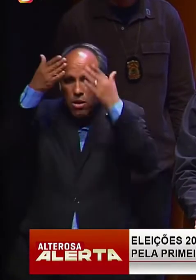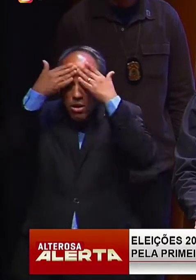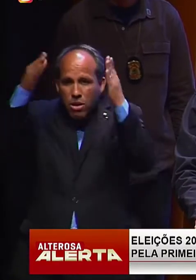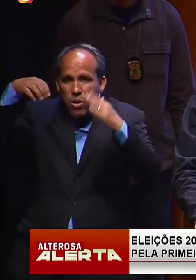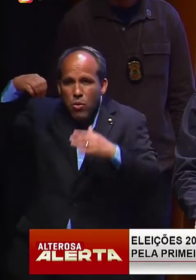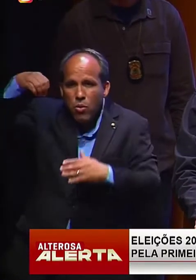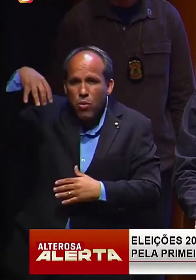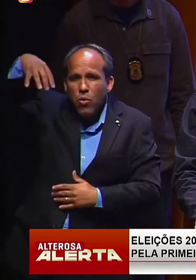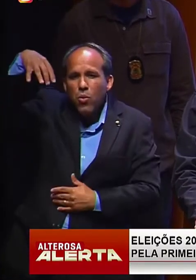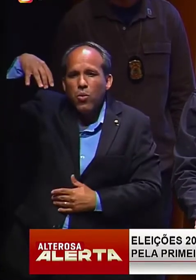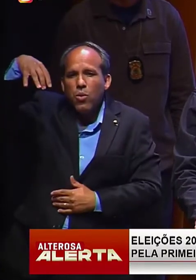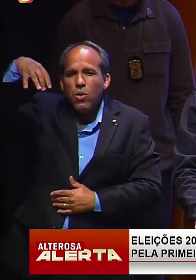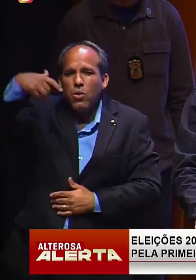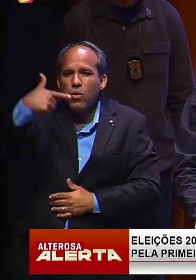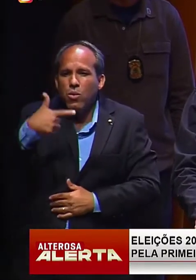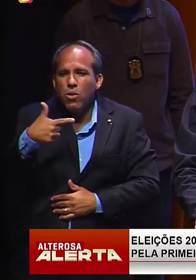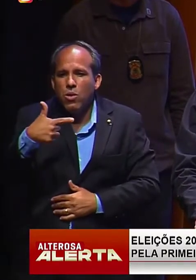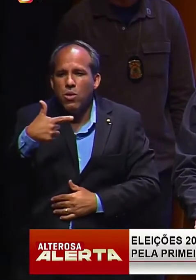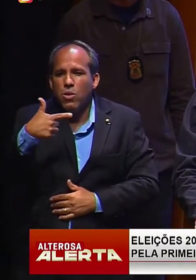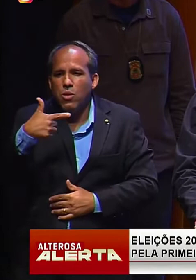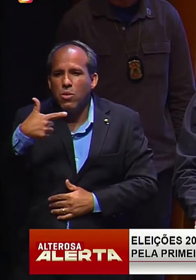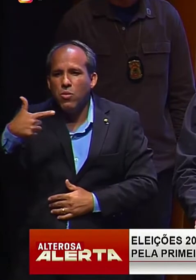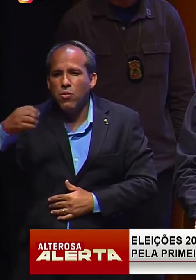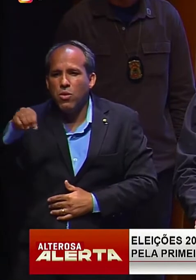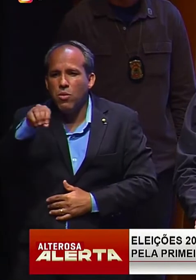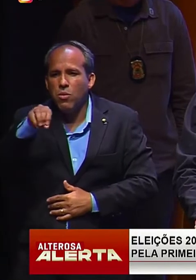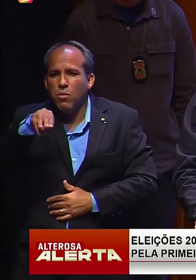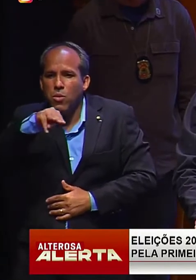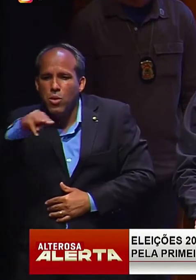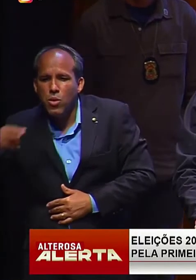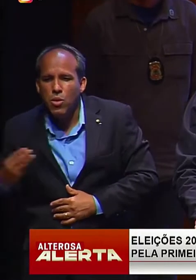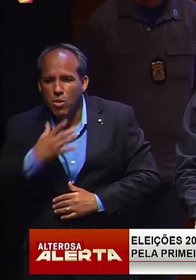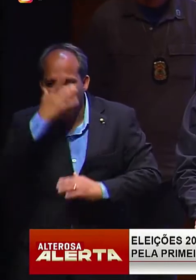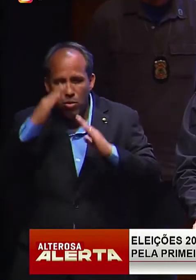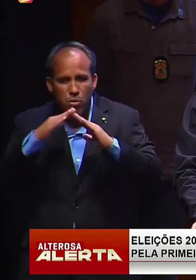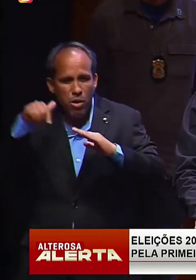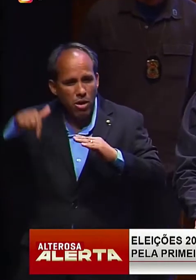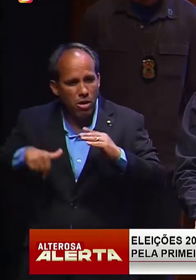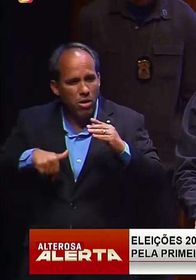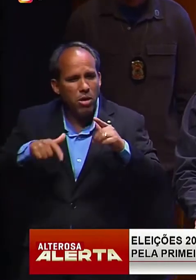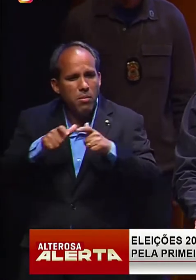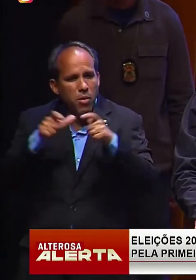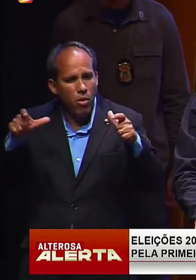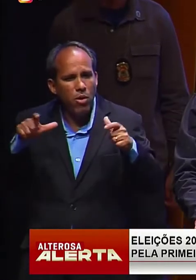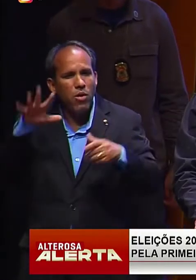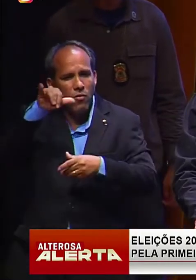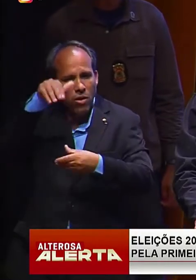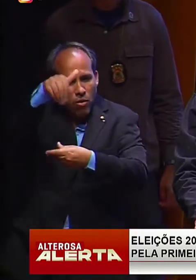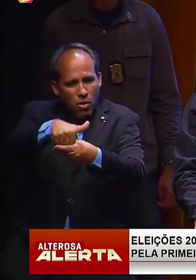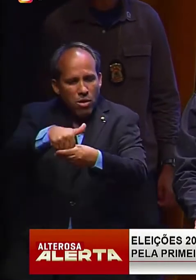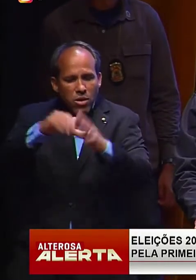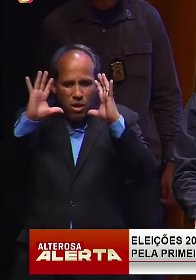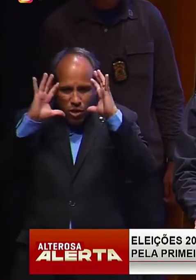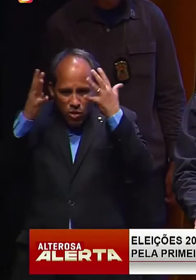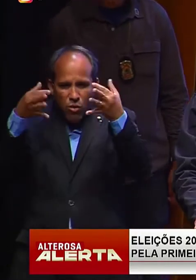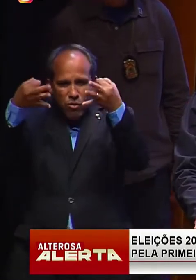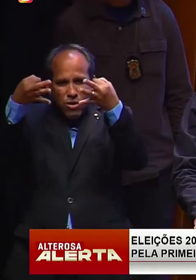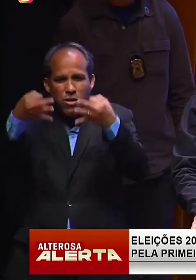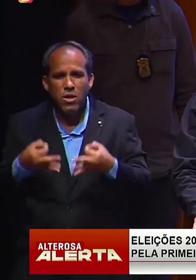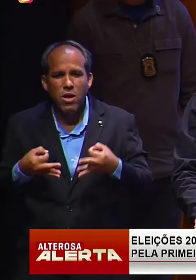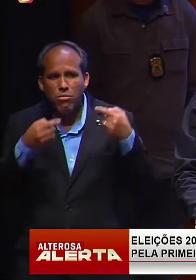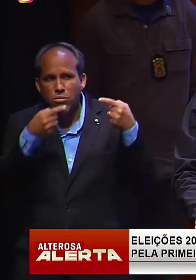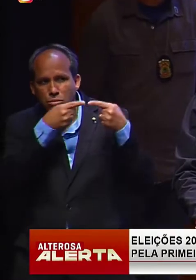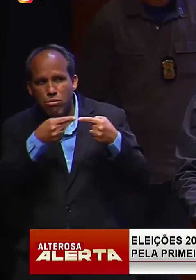poucos milhões de habitantes, uma parte considerável que irá às urnas para que façam as suas decisões, de acordo com